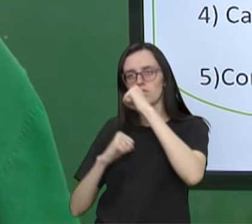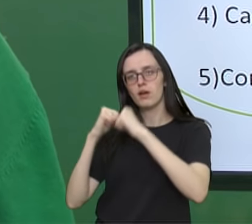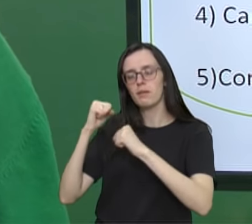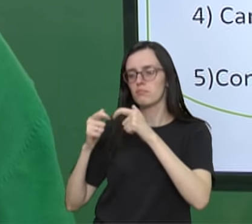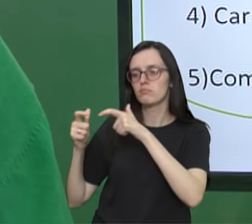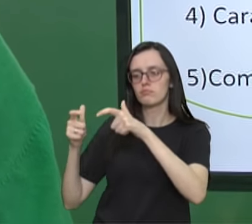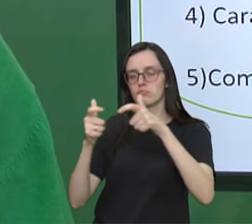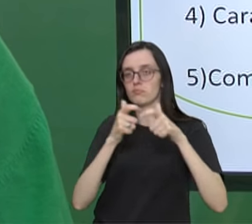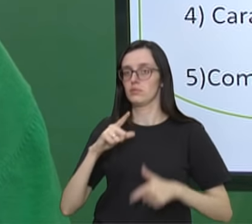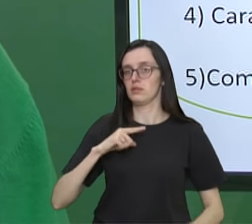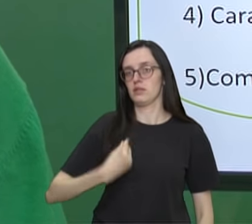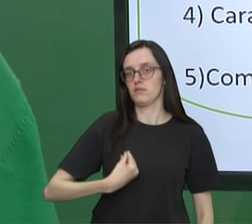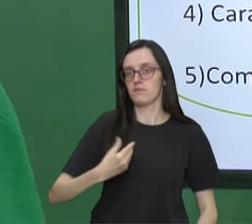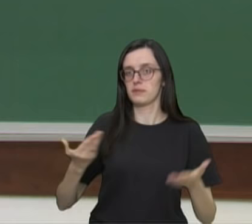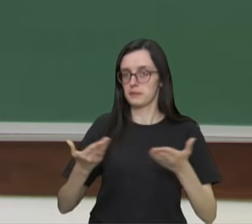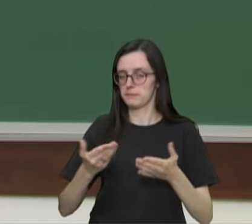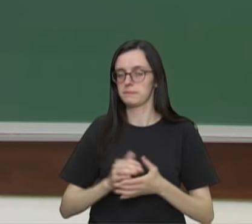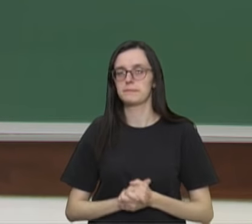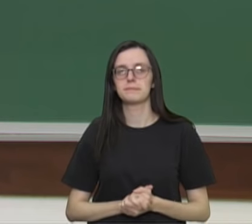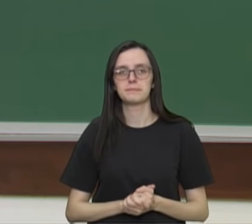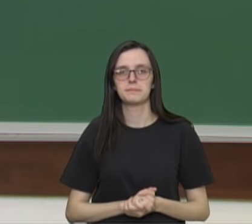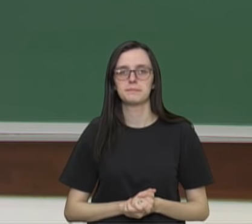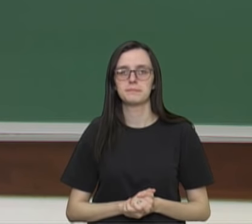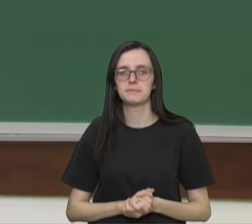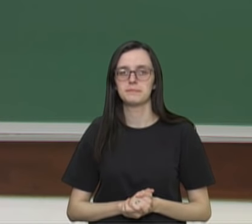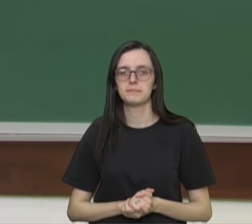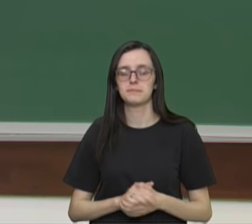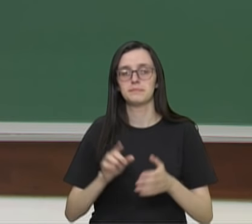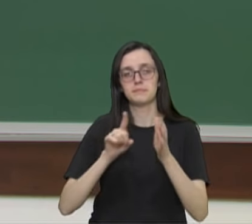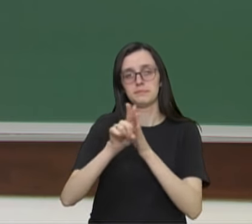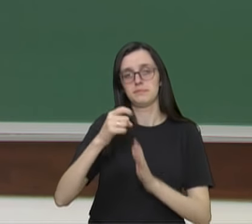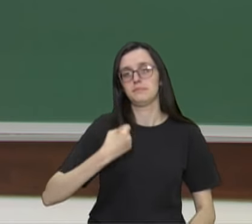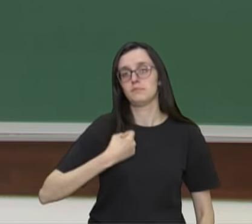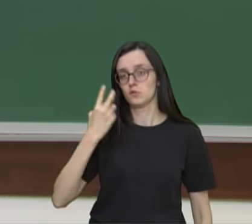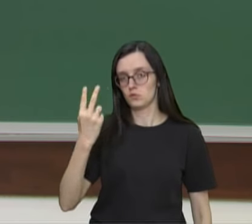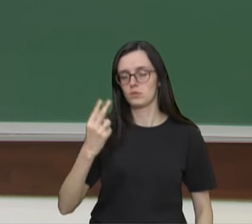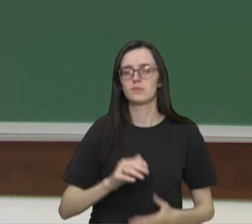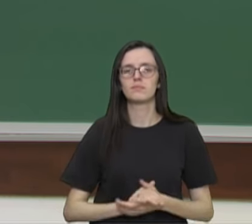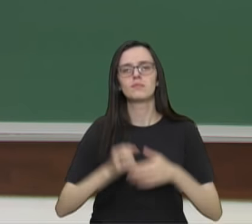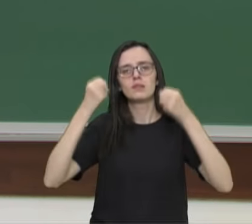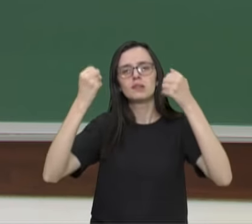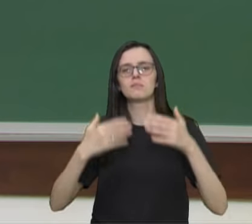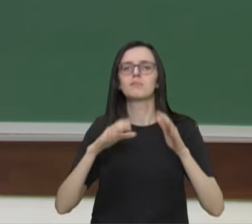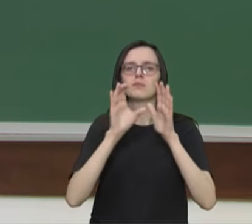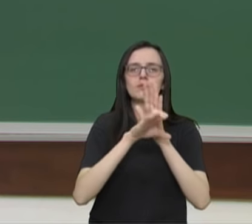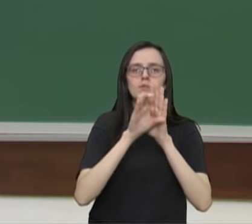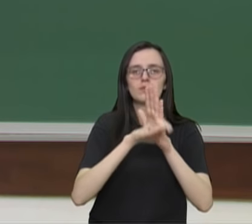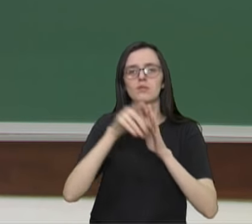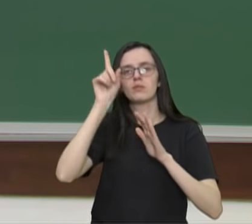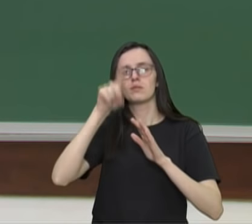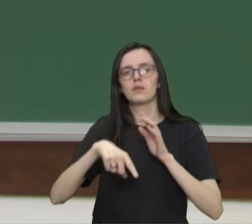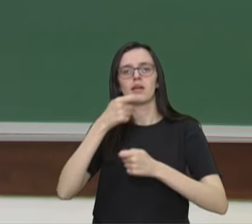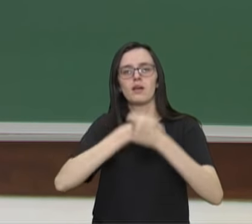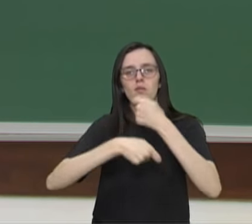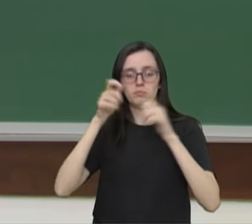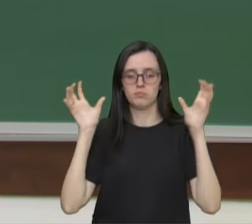nos locais onde existem tá ok exercício dois explique os conceitos de economia de aglomeração